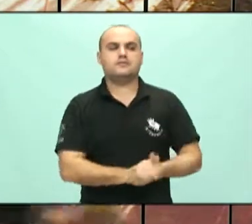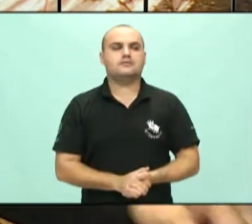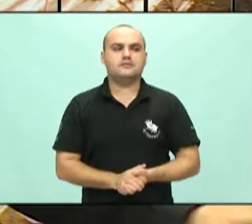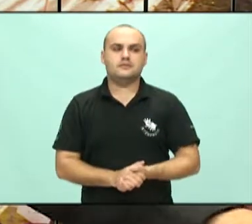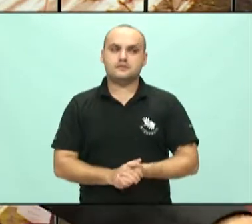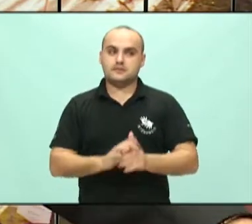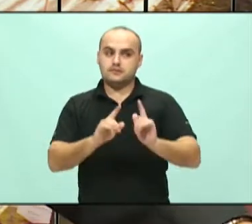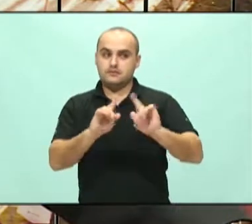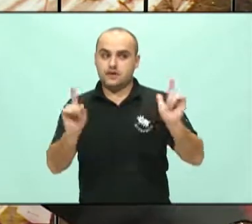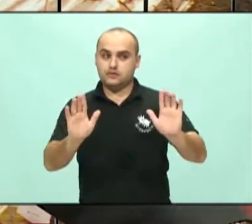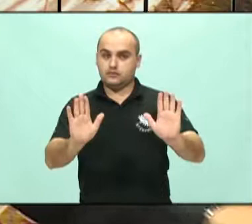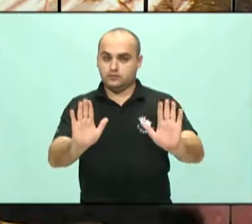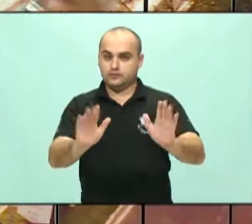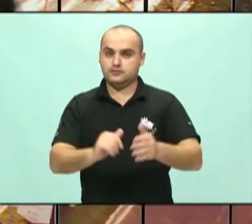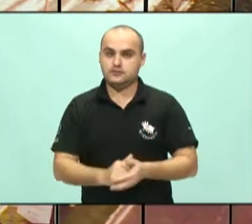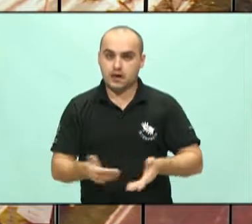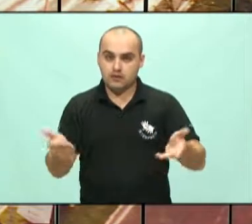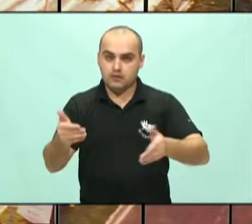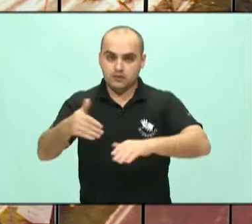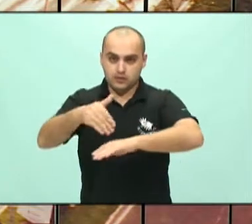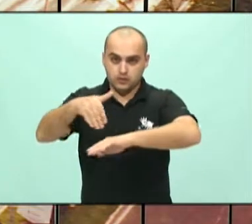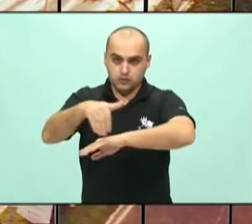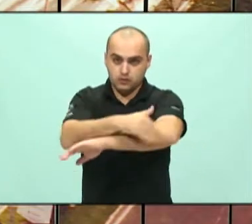com rodovia Antônio Raio